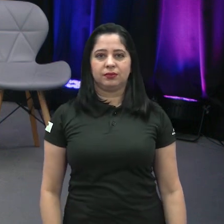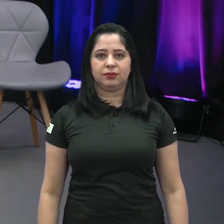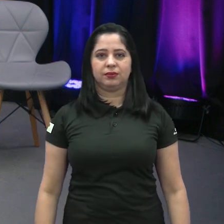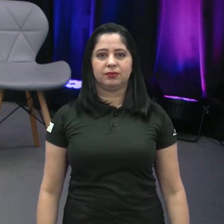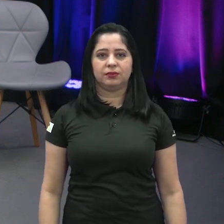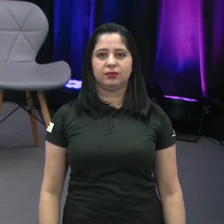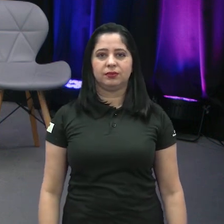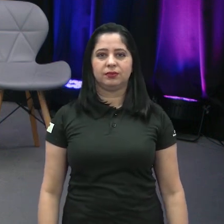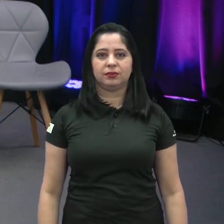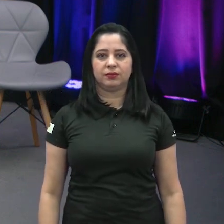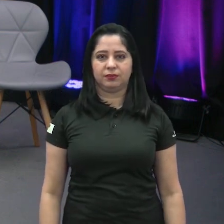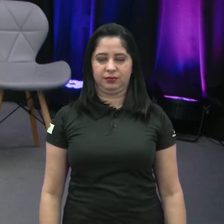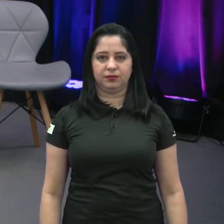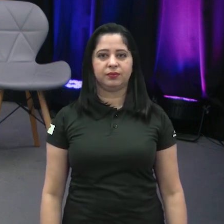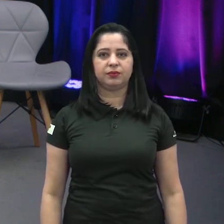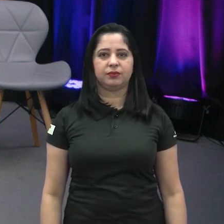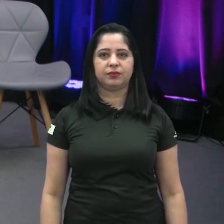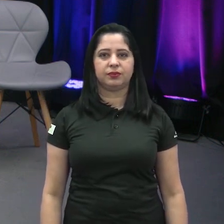lateral,